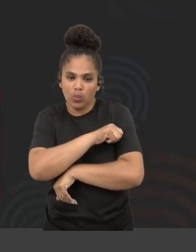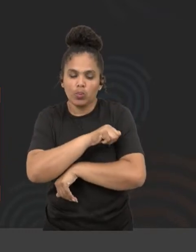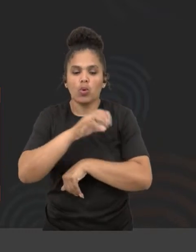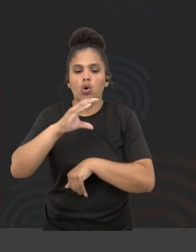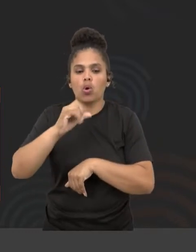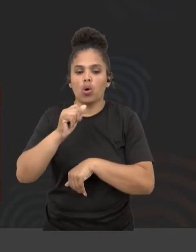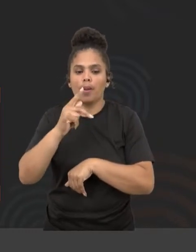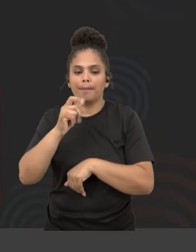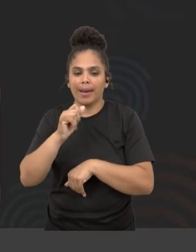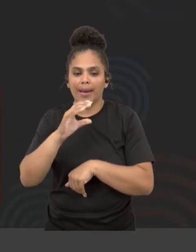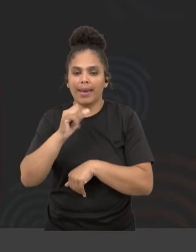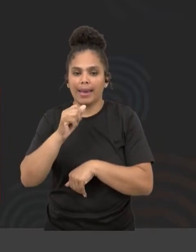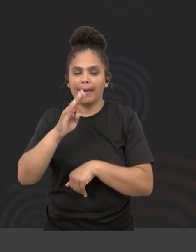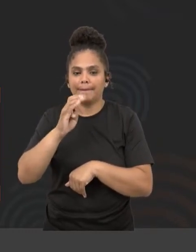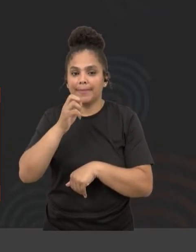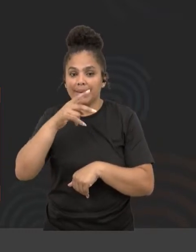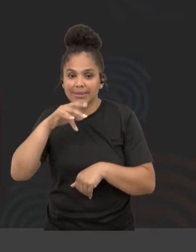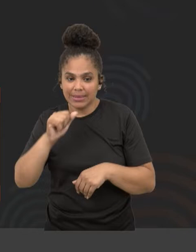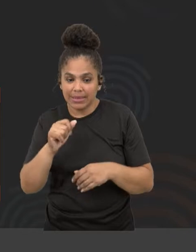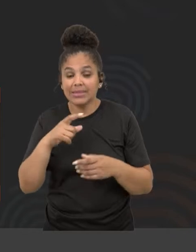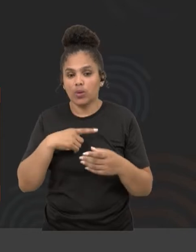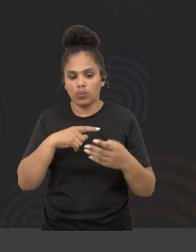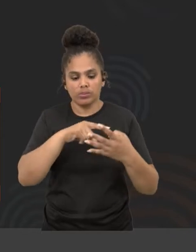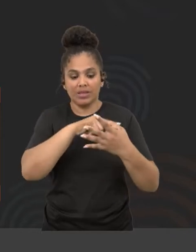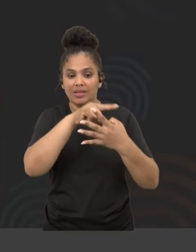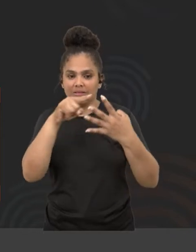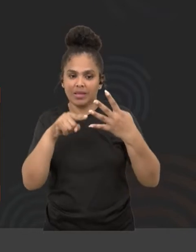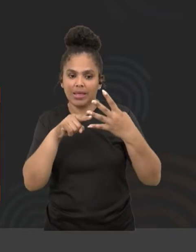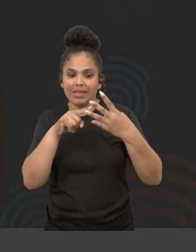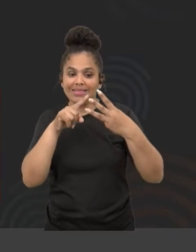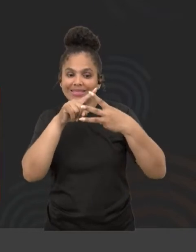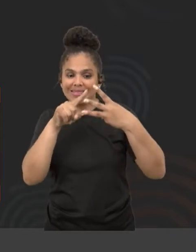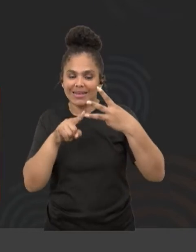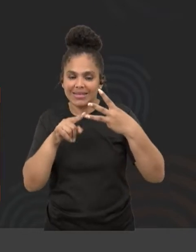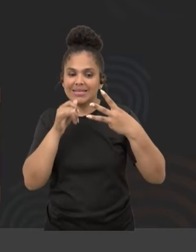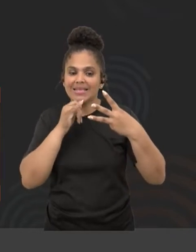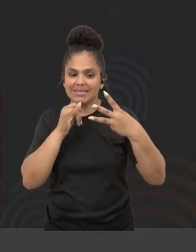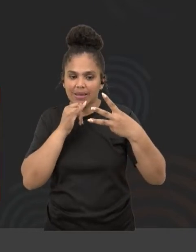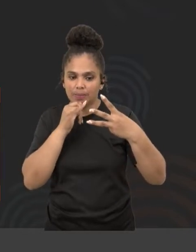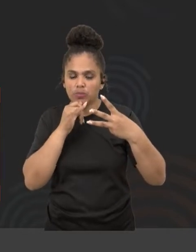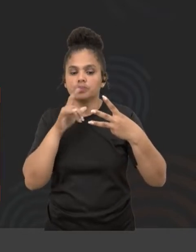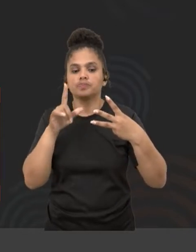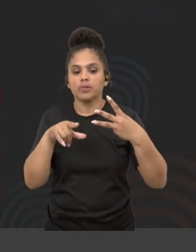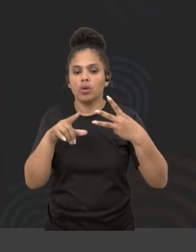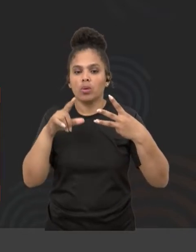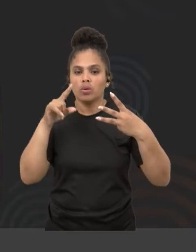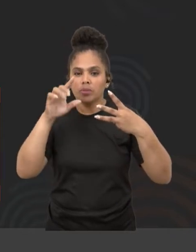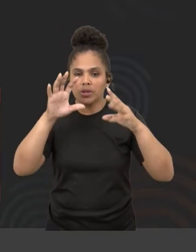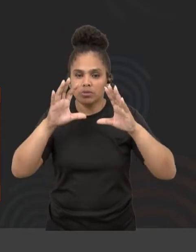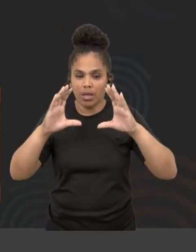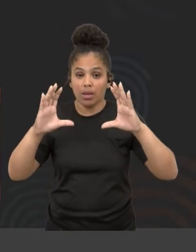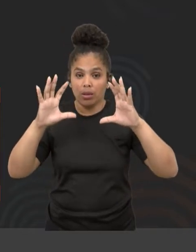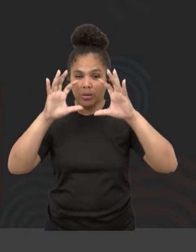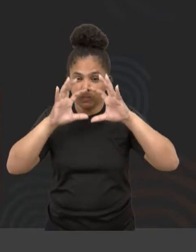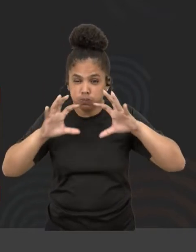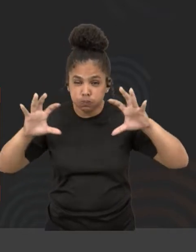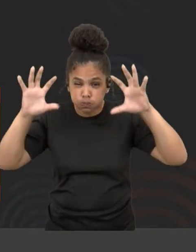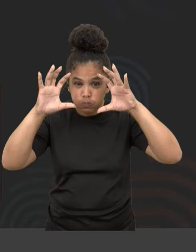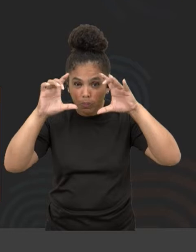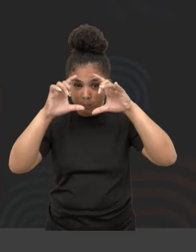gente tem três exemplos. Um exemplo, existe uma mancha preta ao redor da